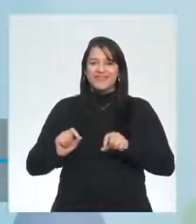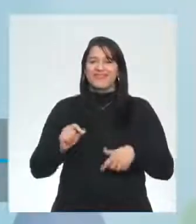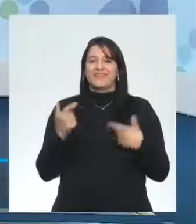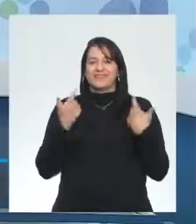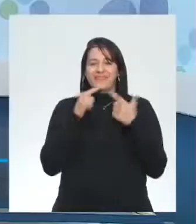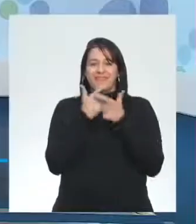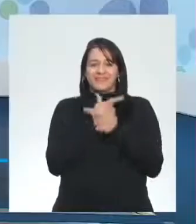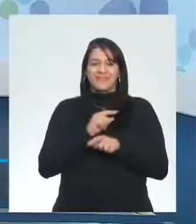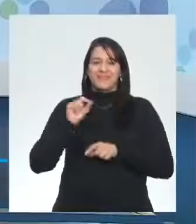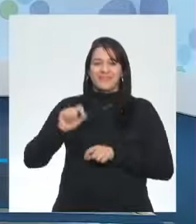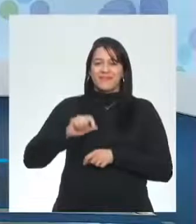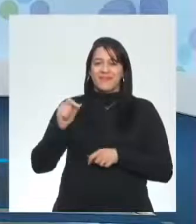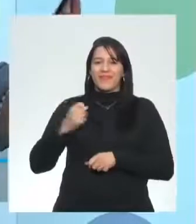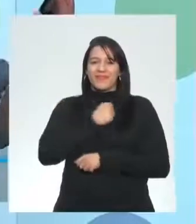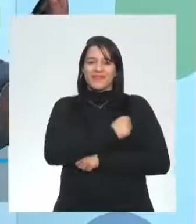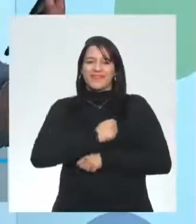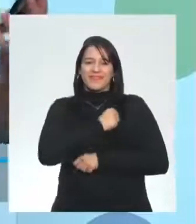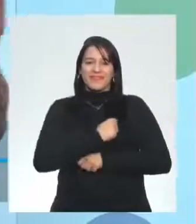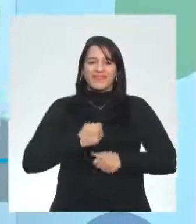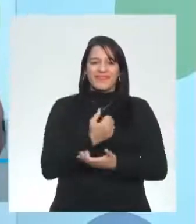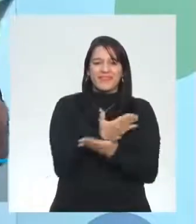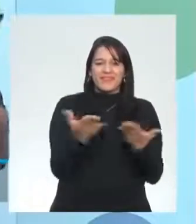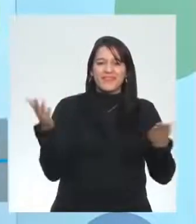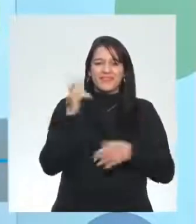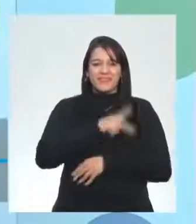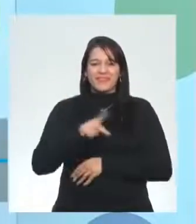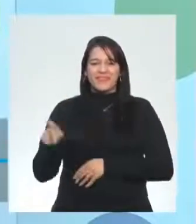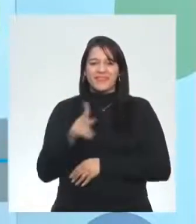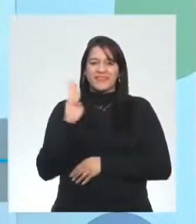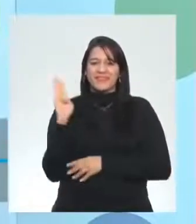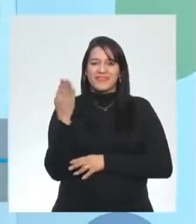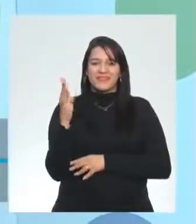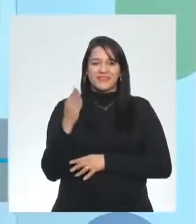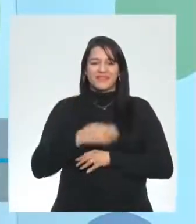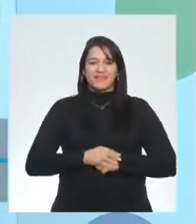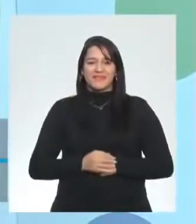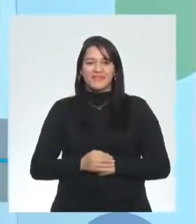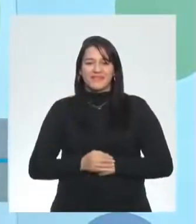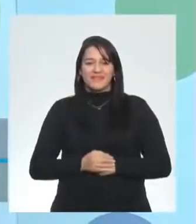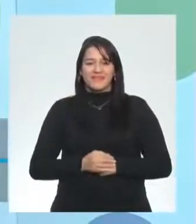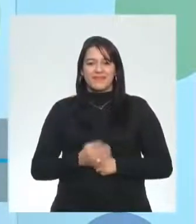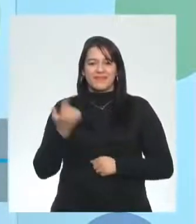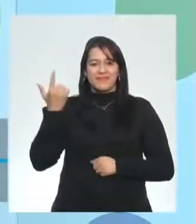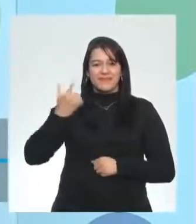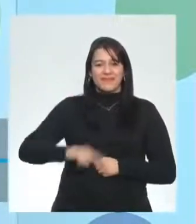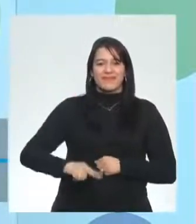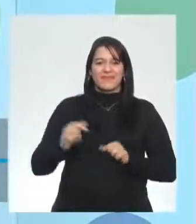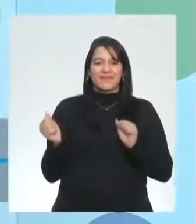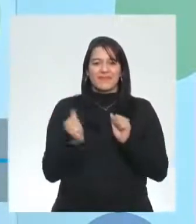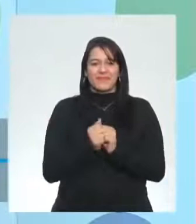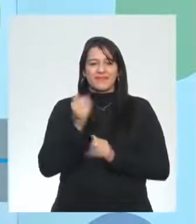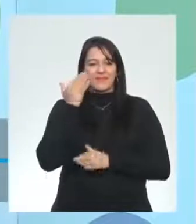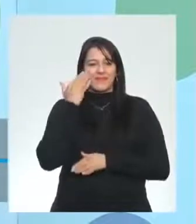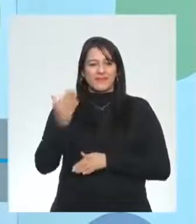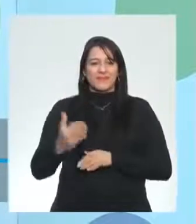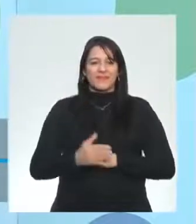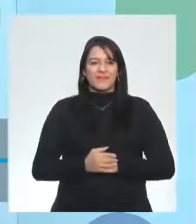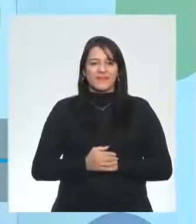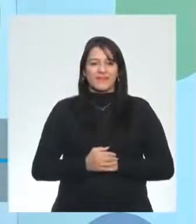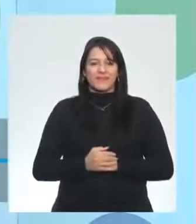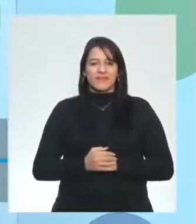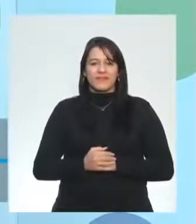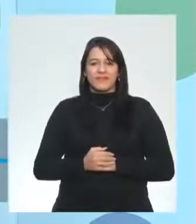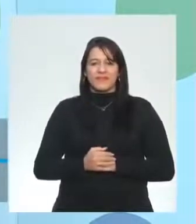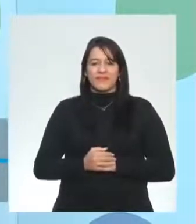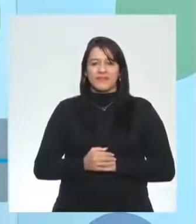Giba, é isso aí. Voltou Saudade de das férias. vocês, meus professores de biologia, queridos. Mais uma vez aí, obrigado, viu? Eu entrei, né?